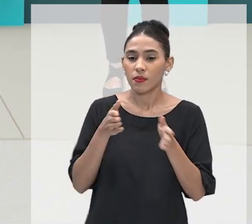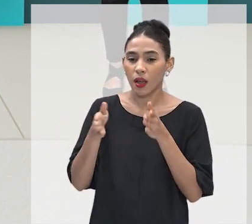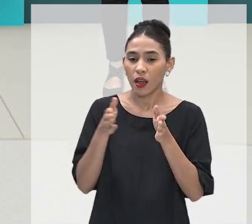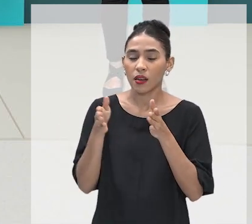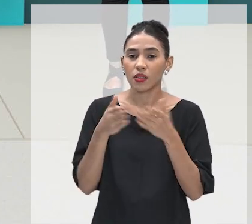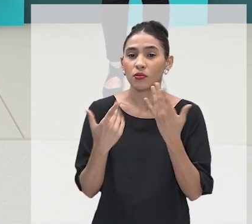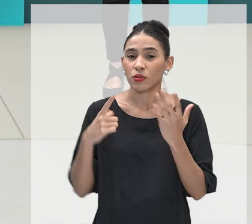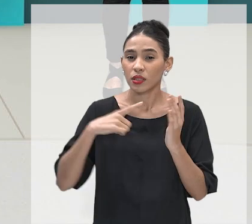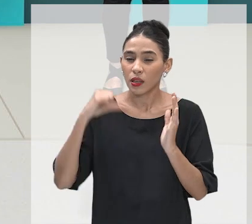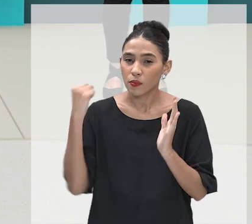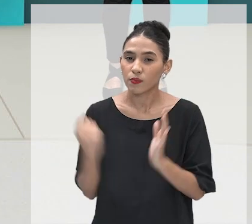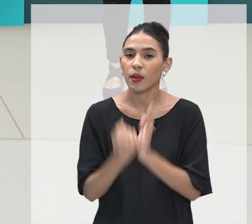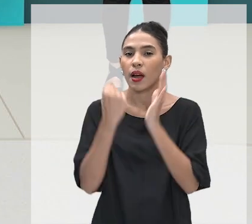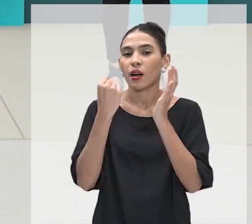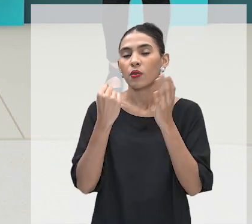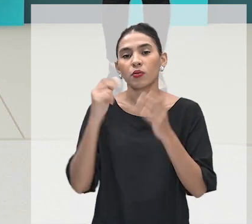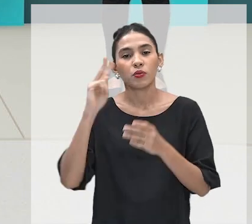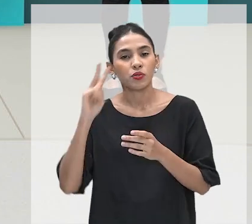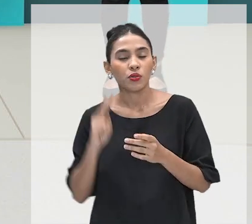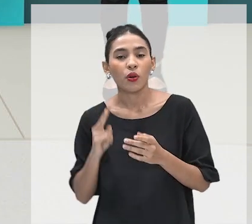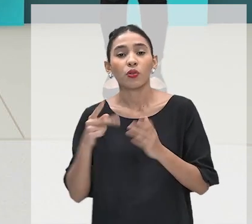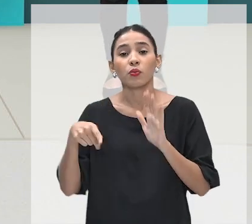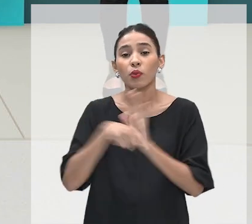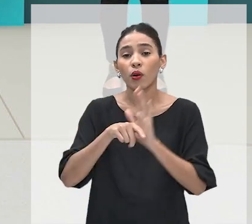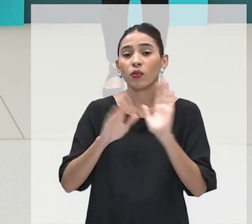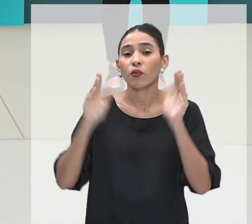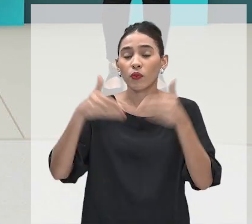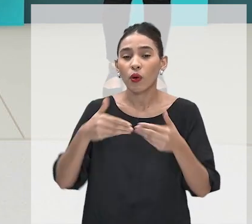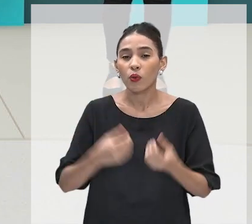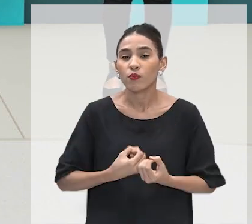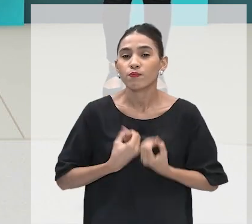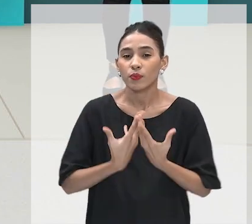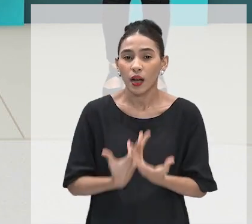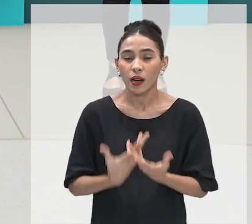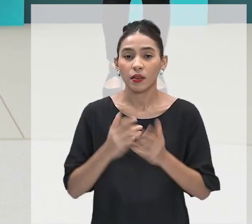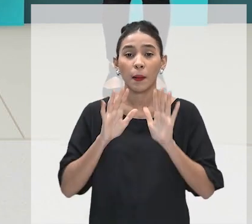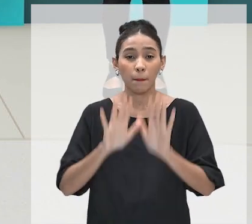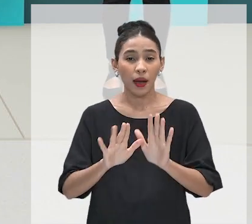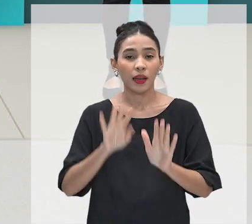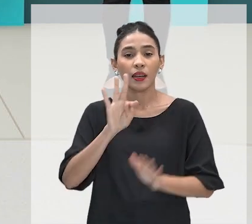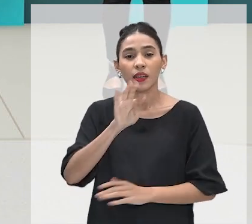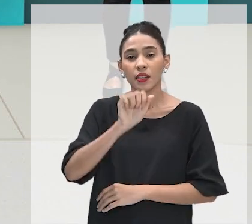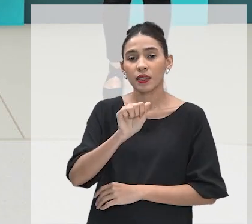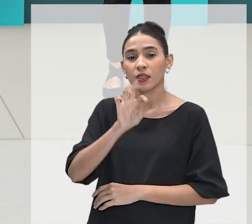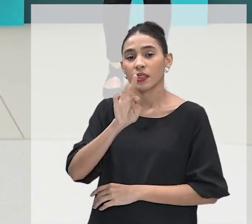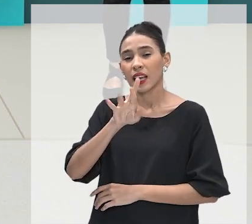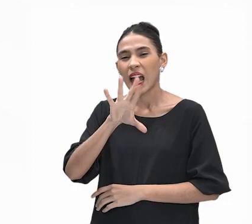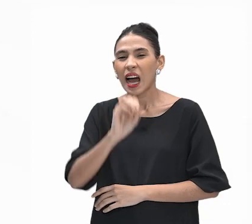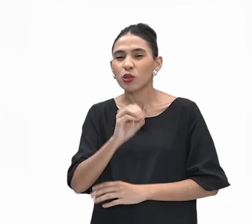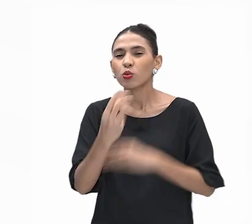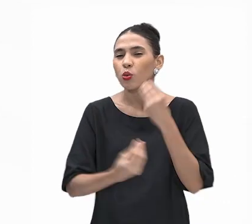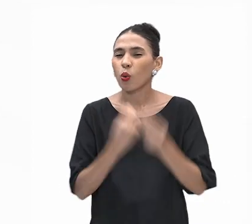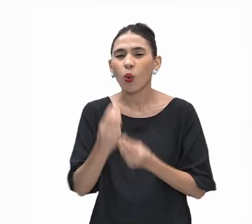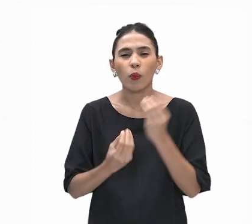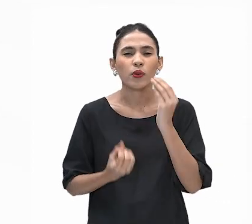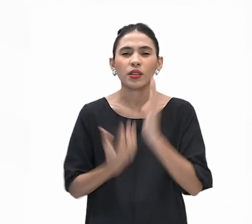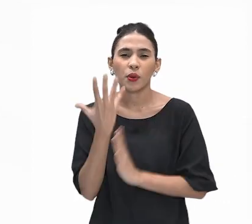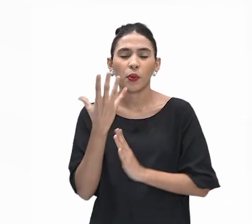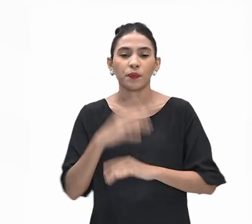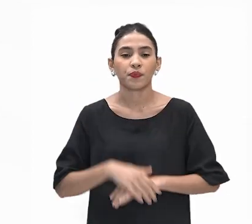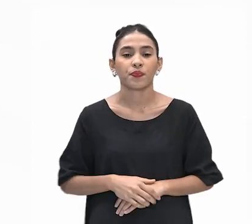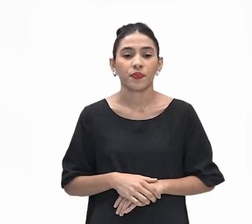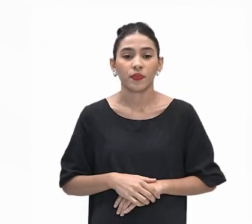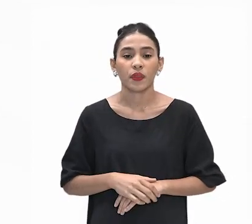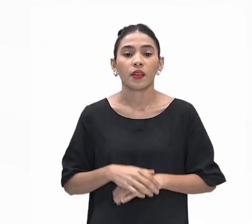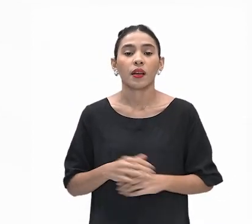um significado às encenações. Mas a palavra teatro, aonde foi que deu a origem? Vamos ver? Então,